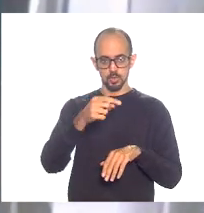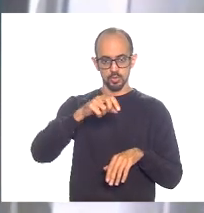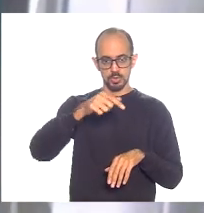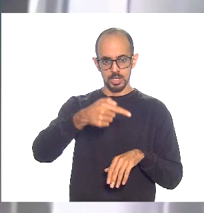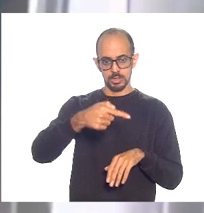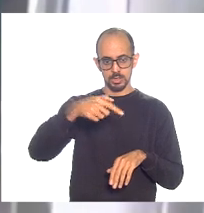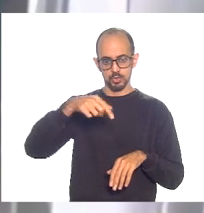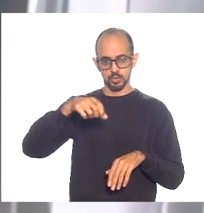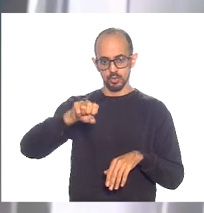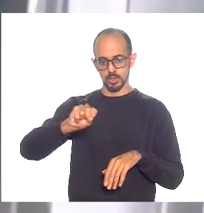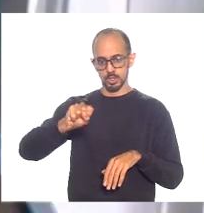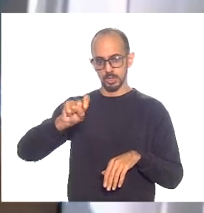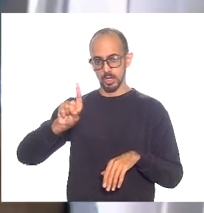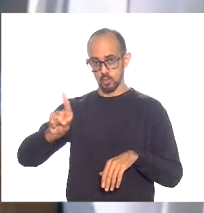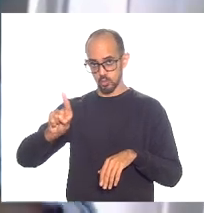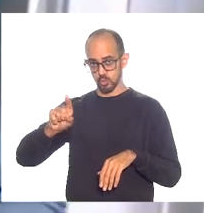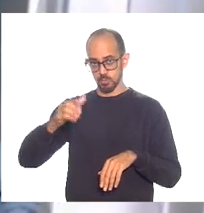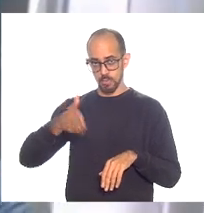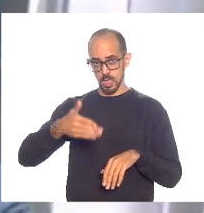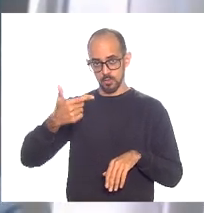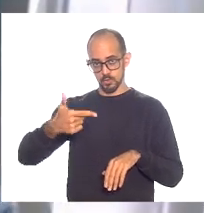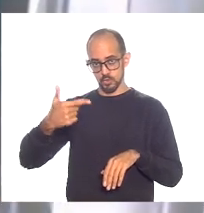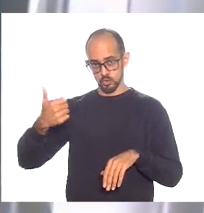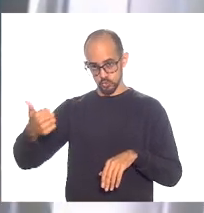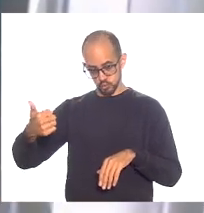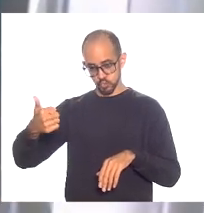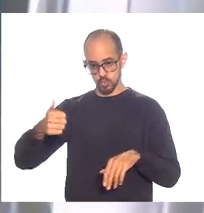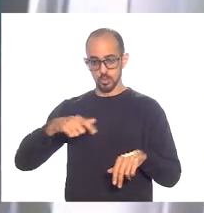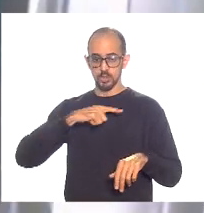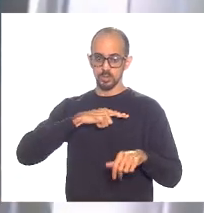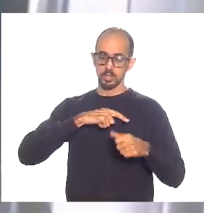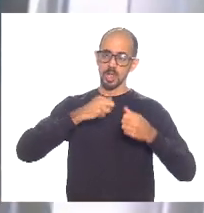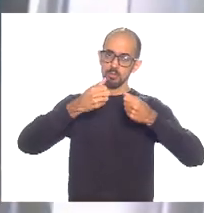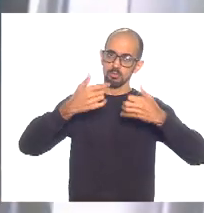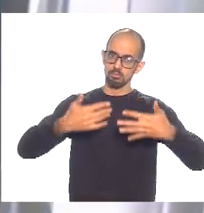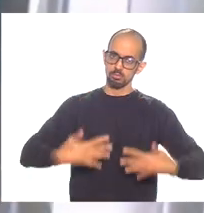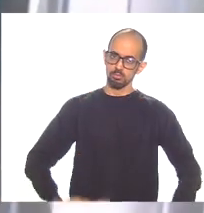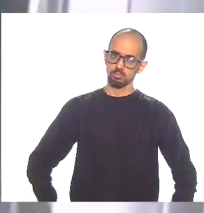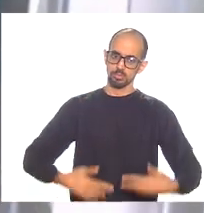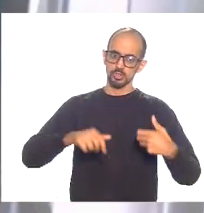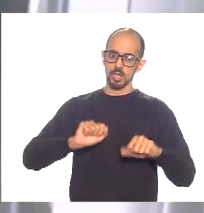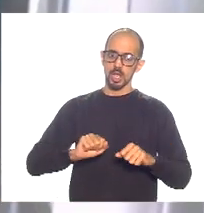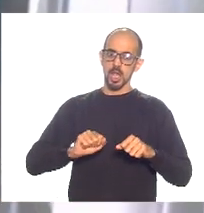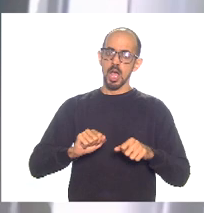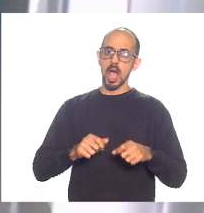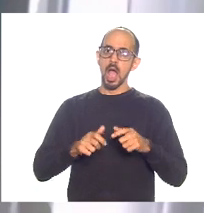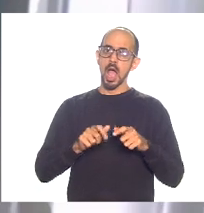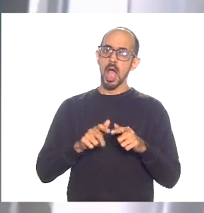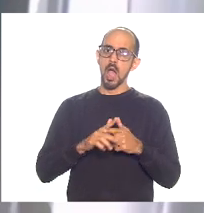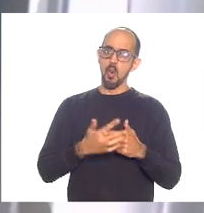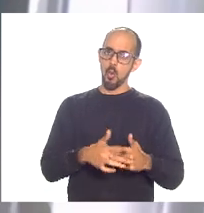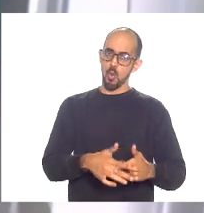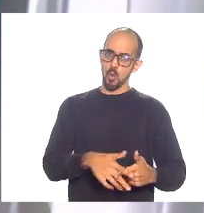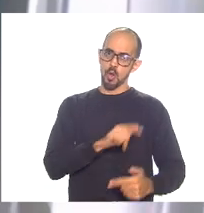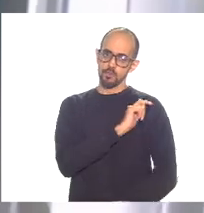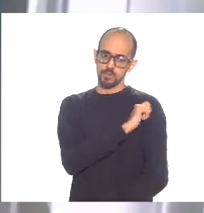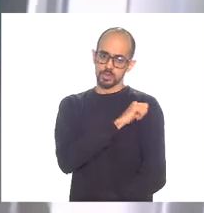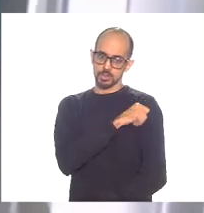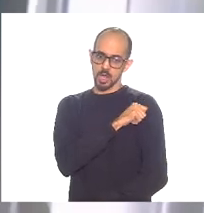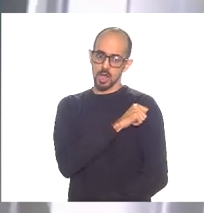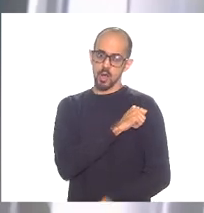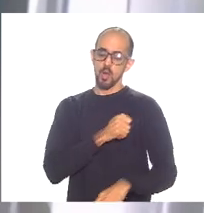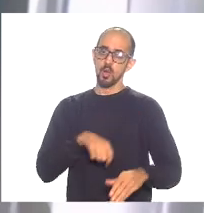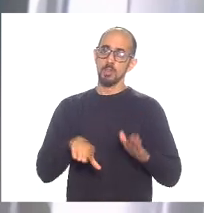10.681 de 2021, que regulamenta, detalha o regime de reparação fiscal já modificado pela Lei Complementar